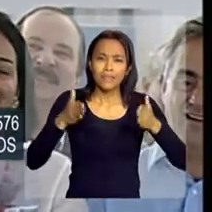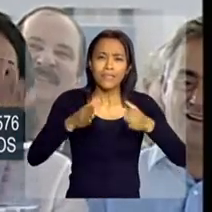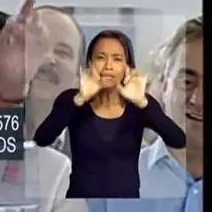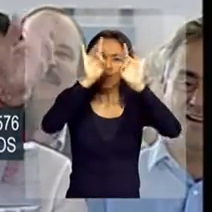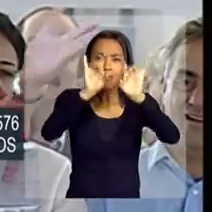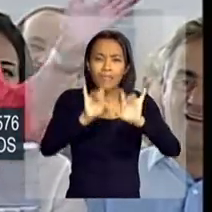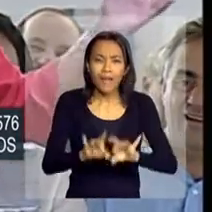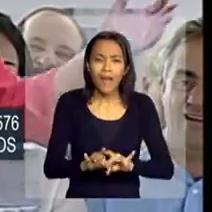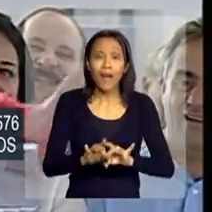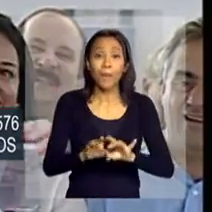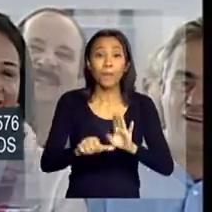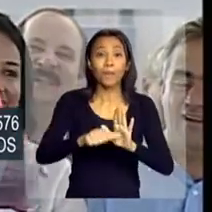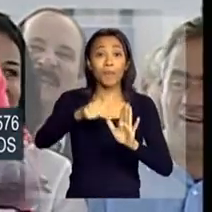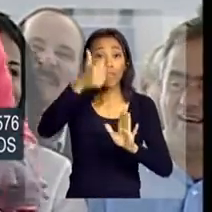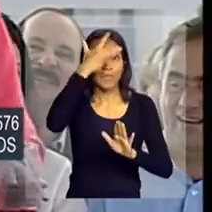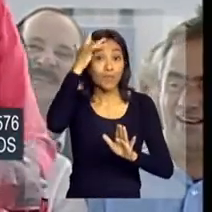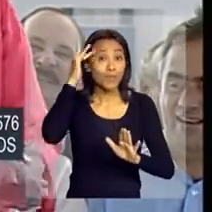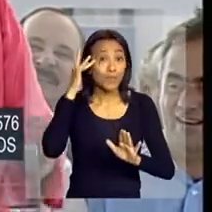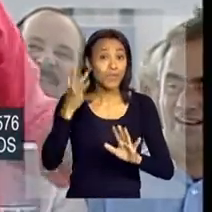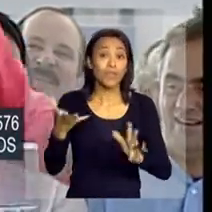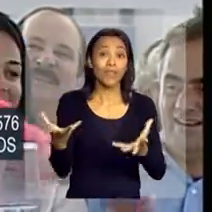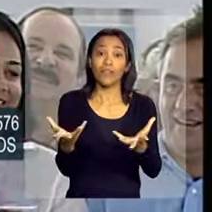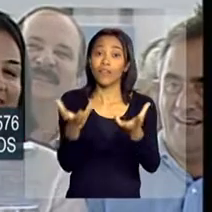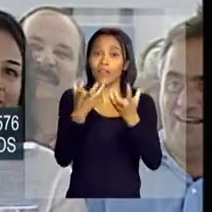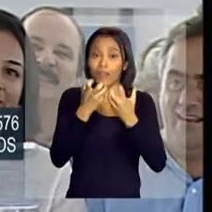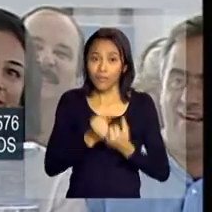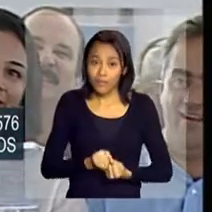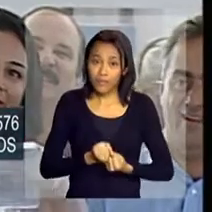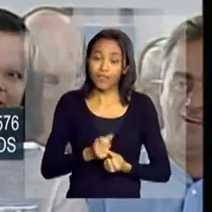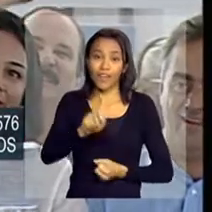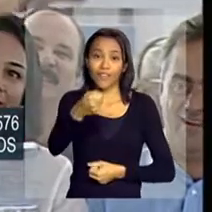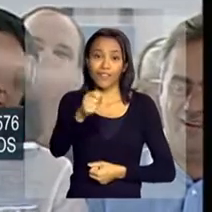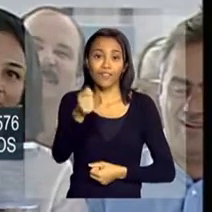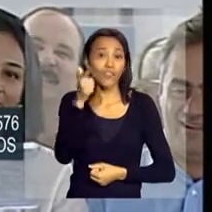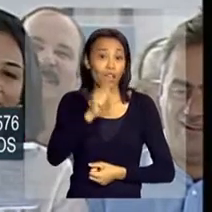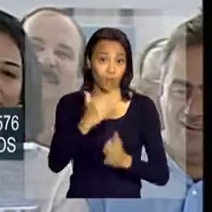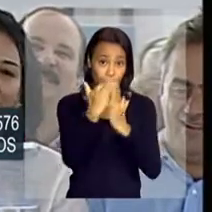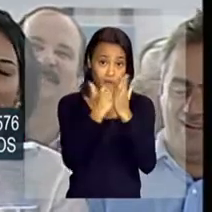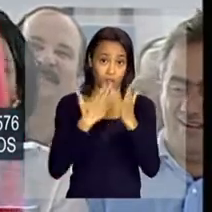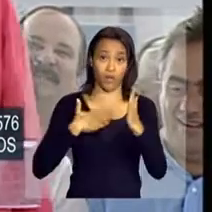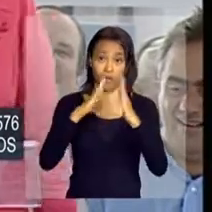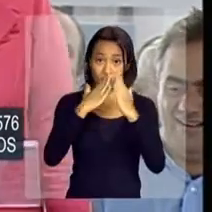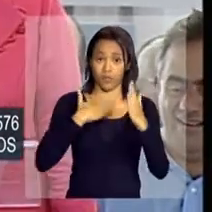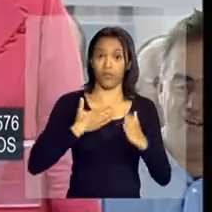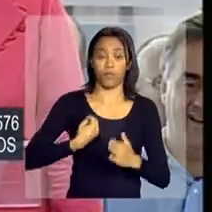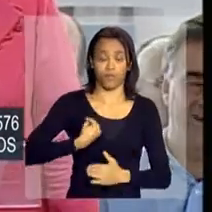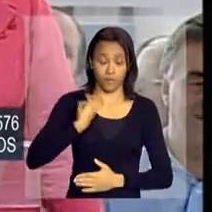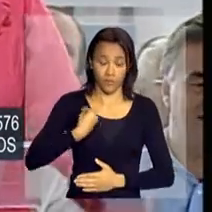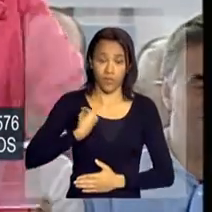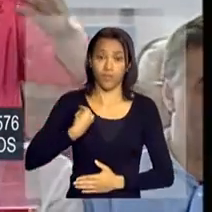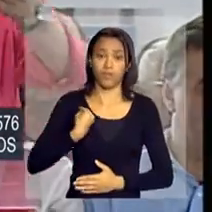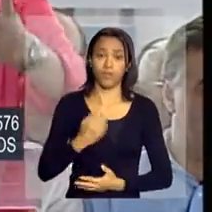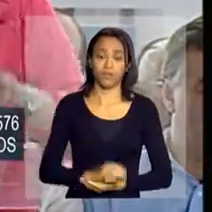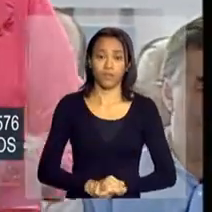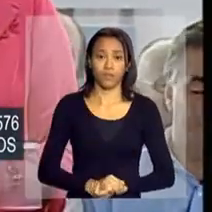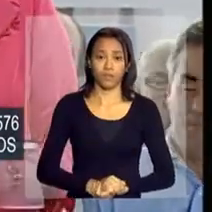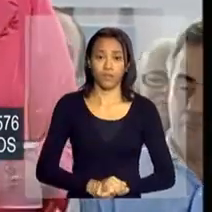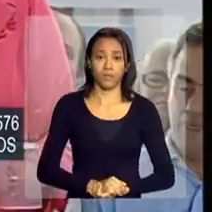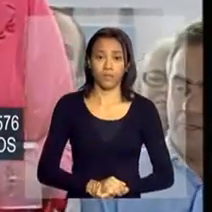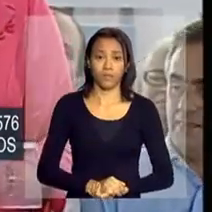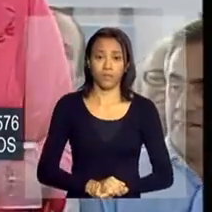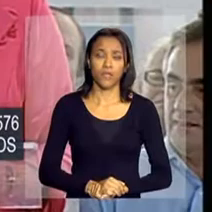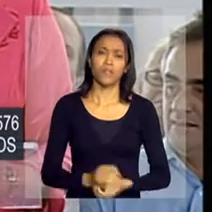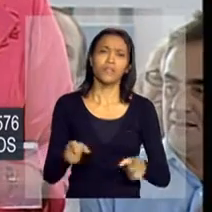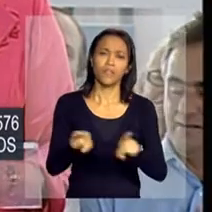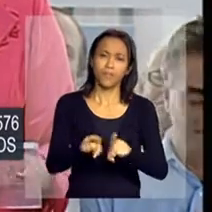especial, primeiro, aos beneficiários do programa Minha Casa Minha Vida e